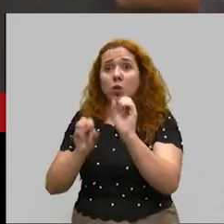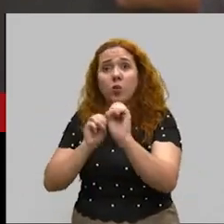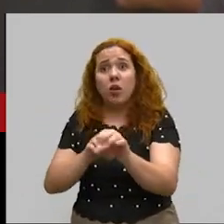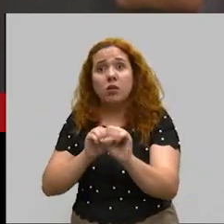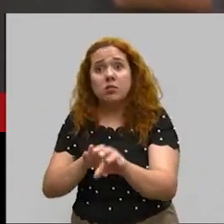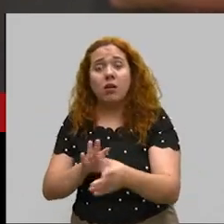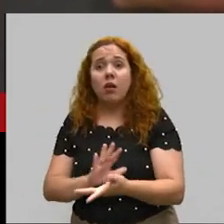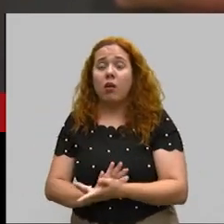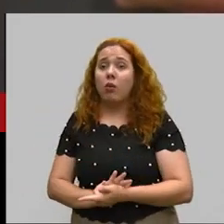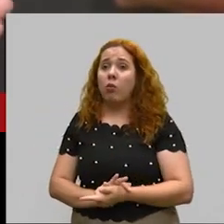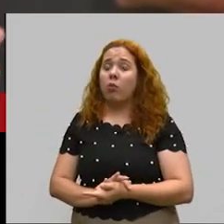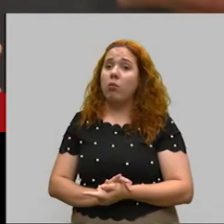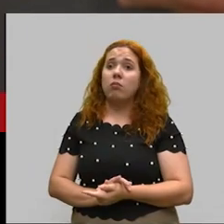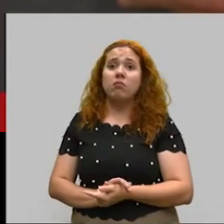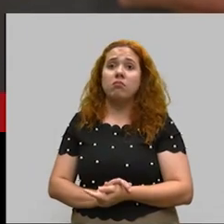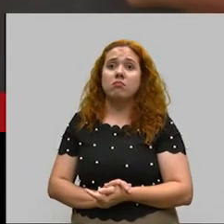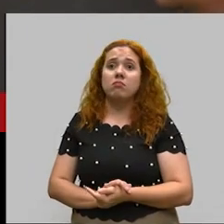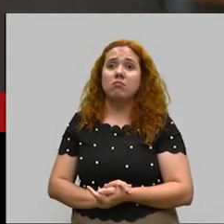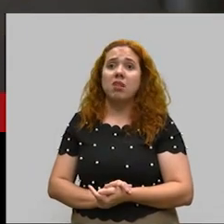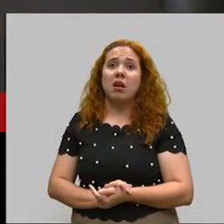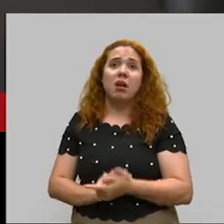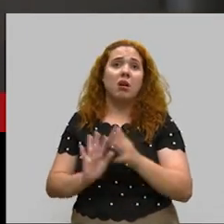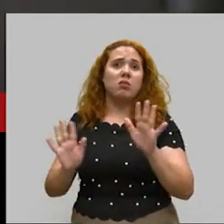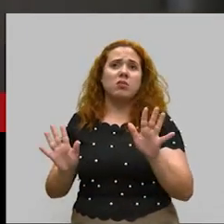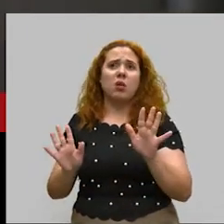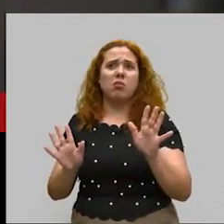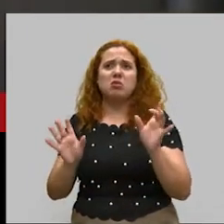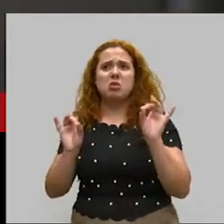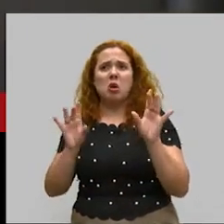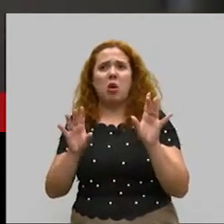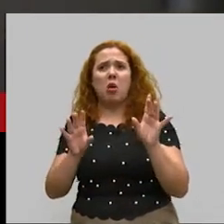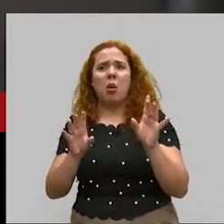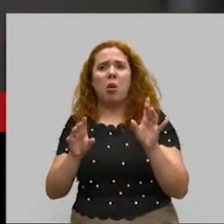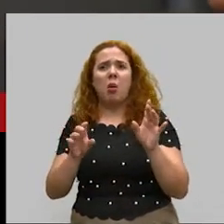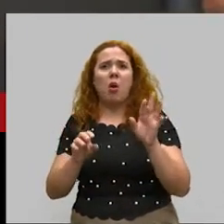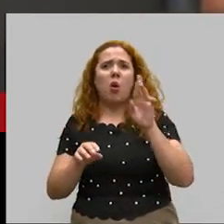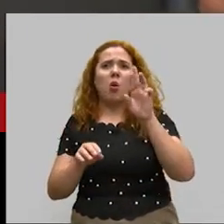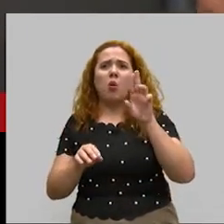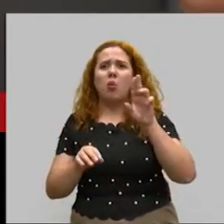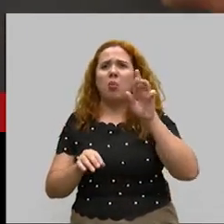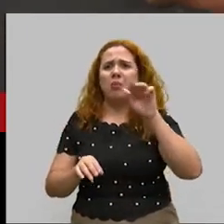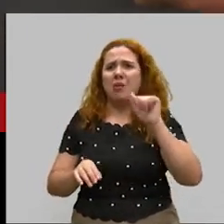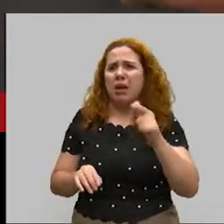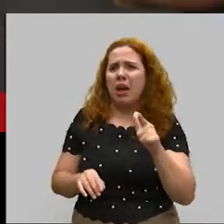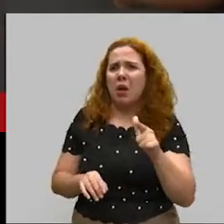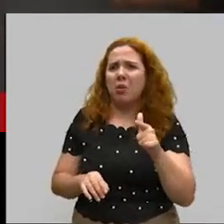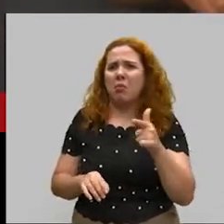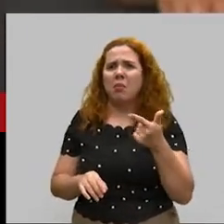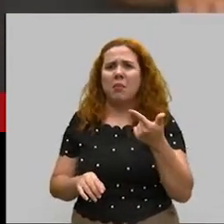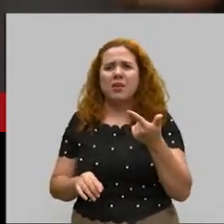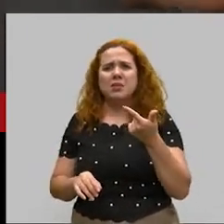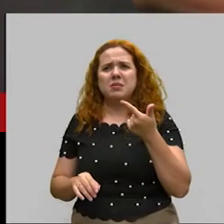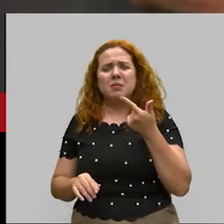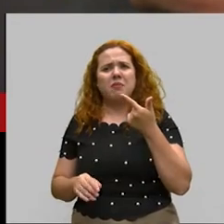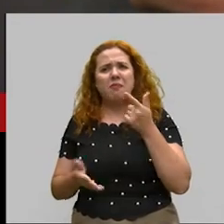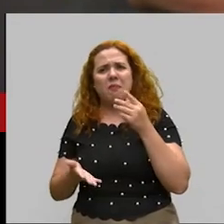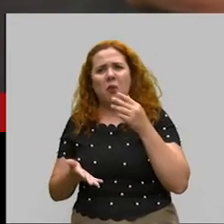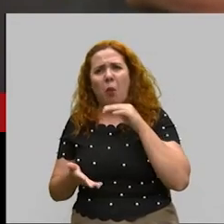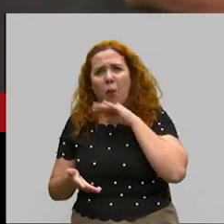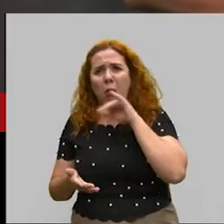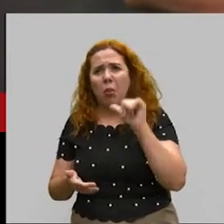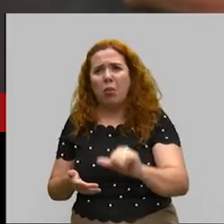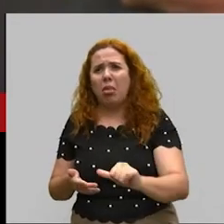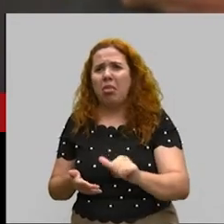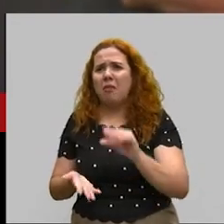campo não o o sistema Rural que era muito mais precarizado mas nós queremos um sistema de